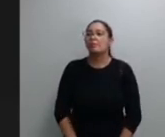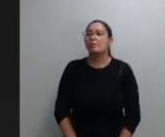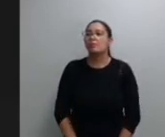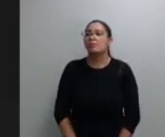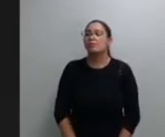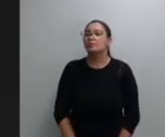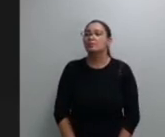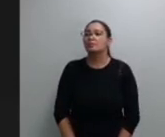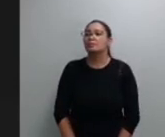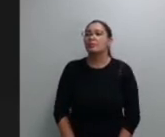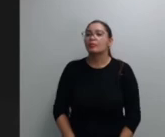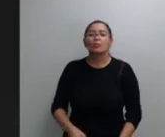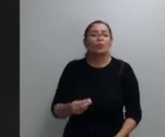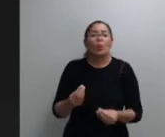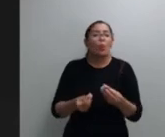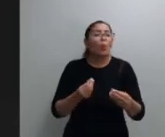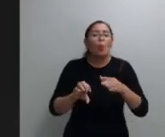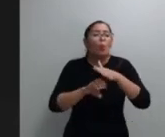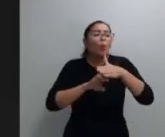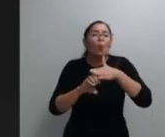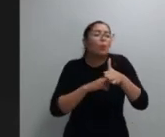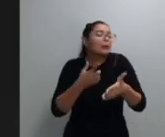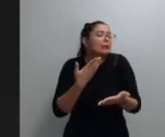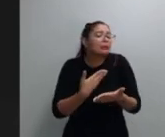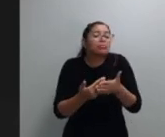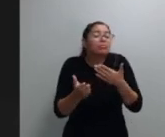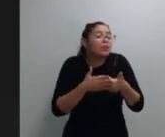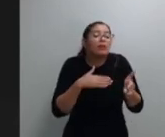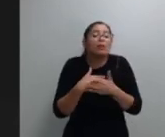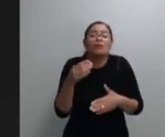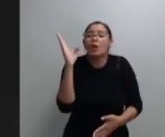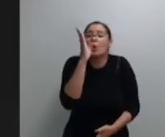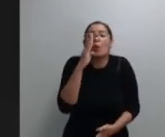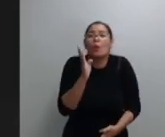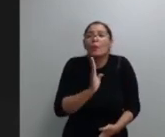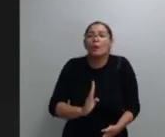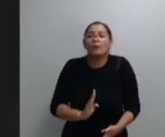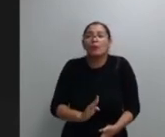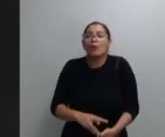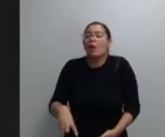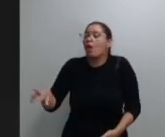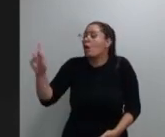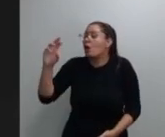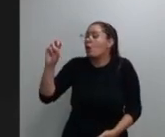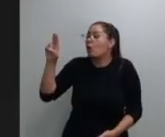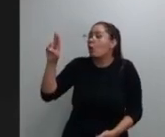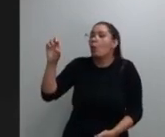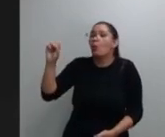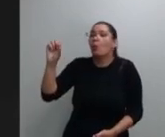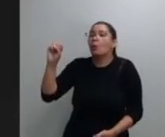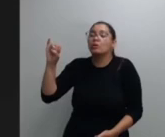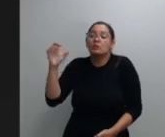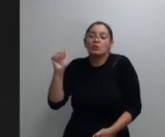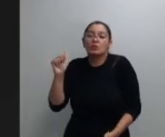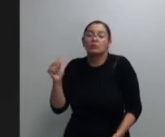uma empresa que não tem nada a ver com o Brasil uma empresa entre a Rússia e a Noruega nós temos a ver com isso